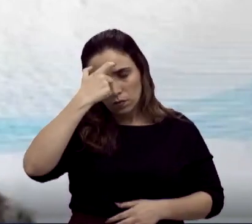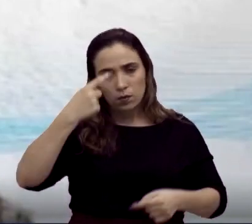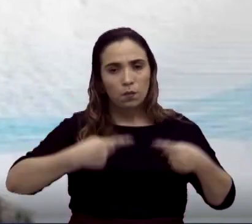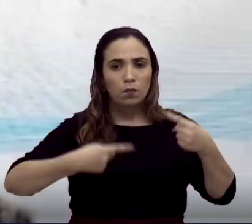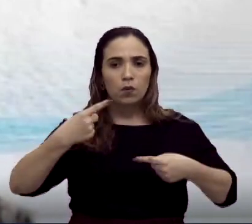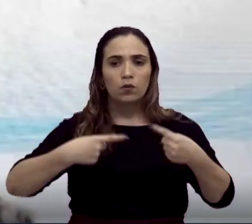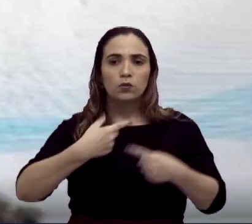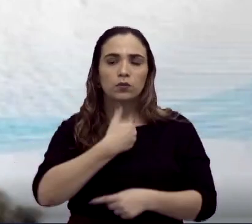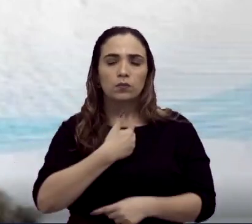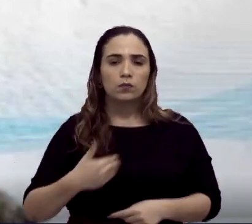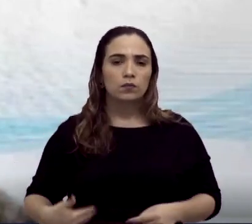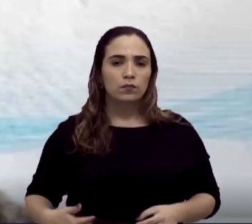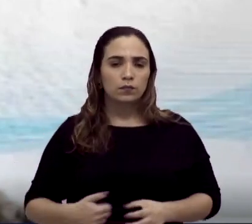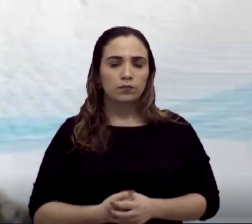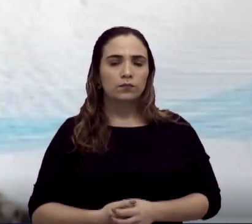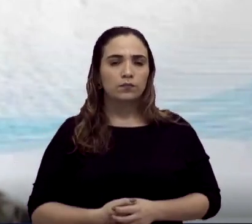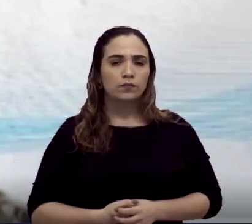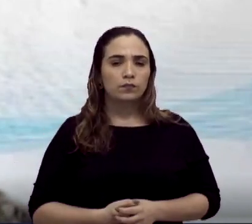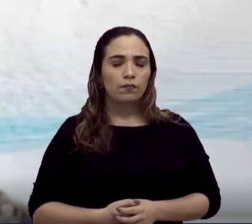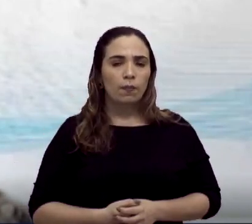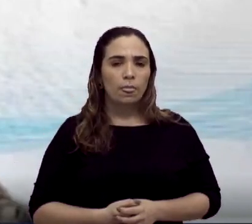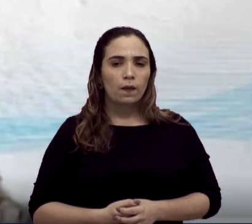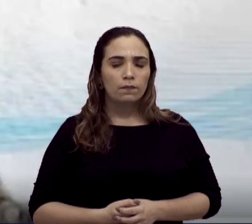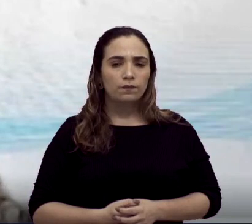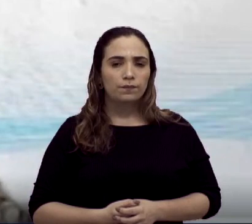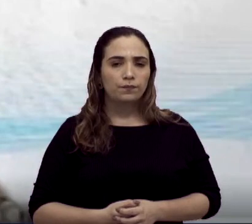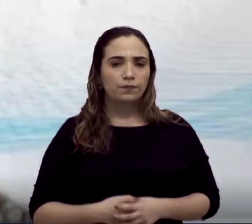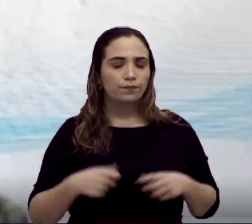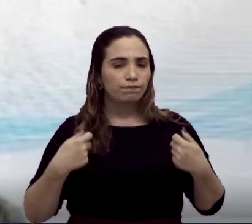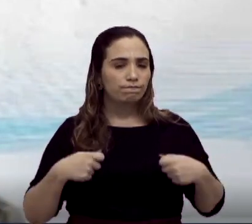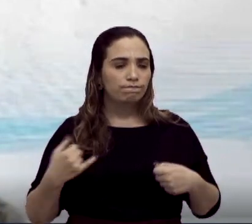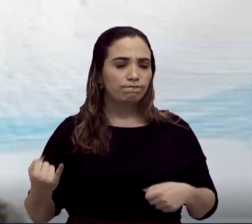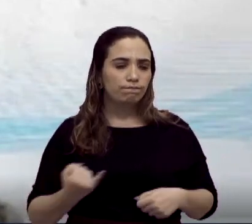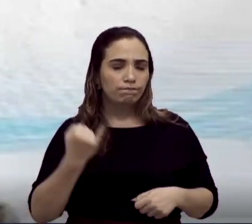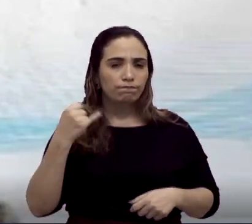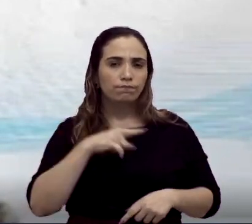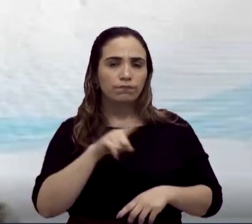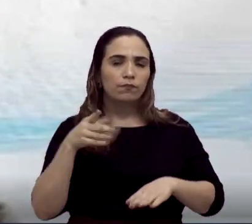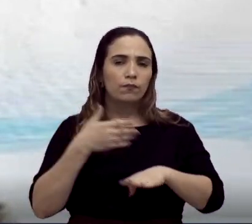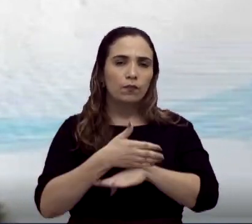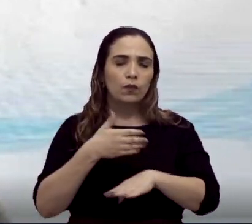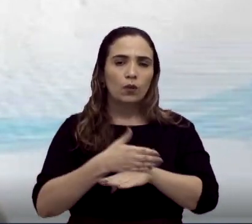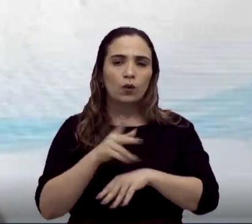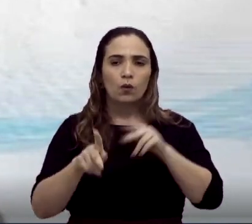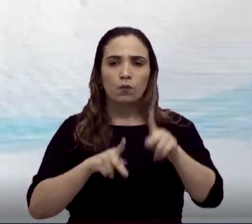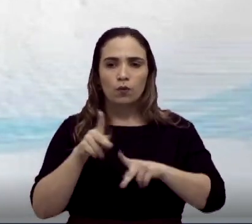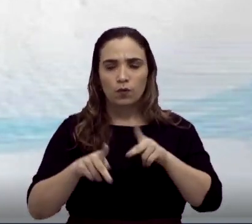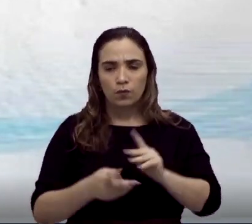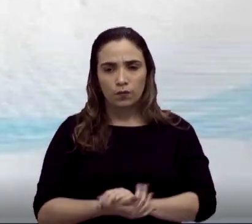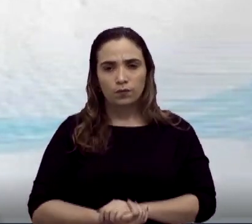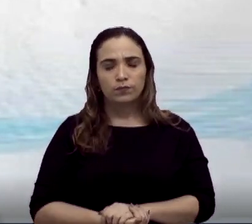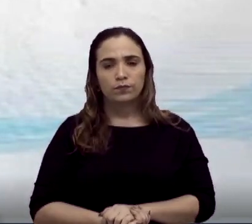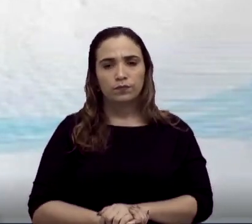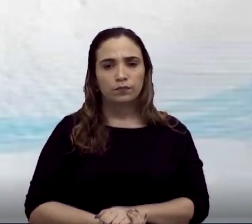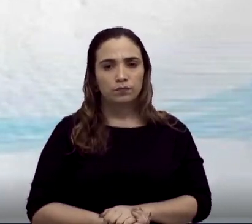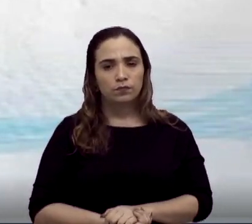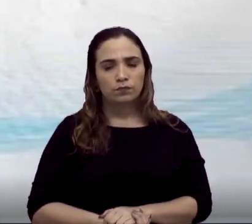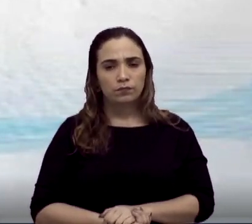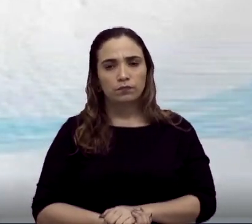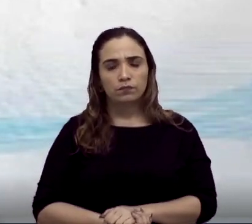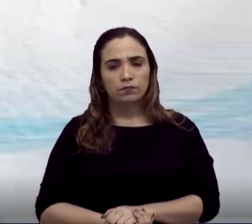políticas públicas. Então, assim, é imprescindível a participação popular nesse processo, né? Não